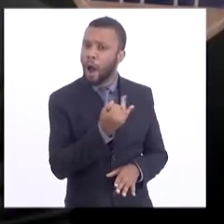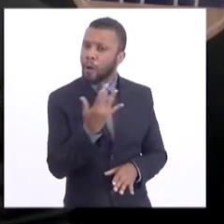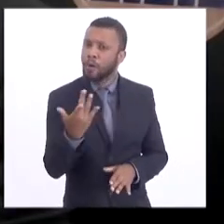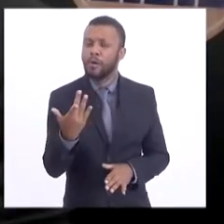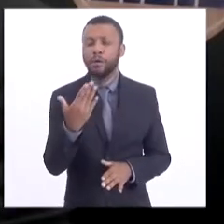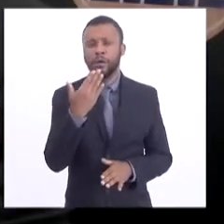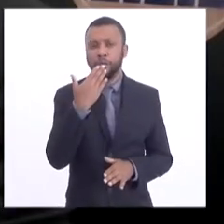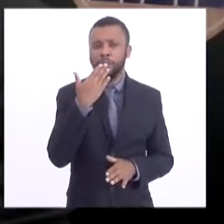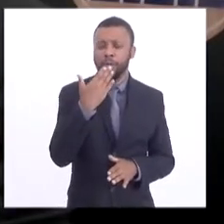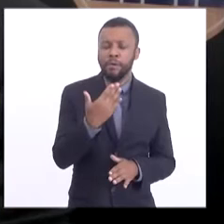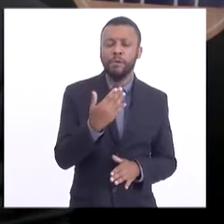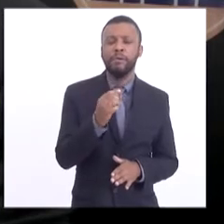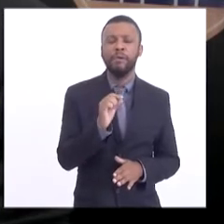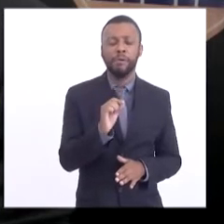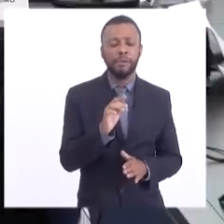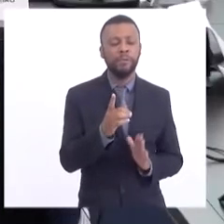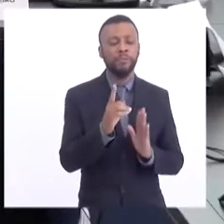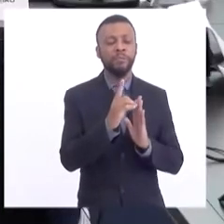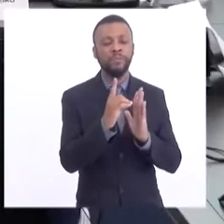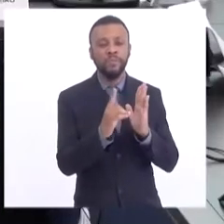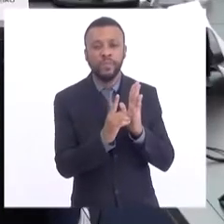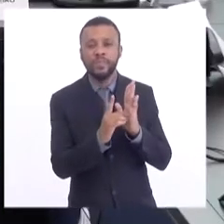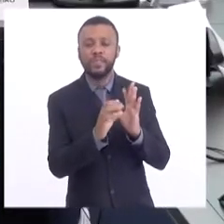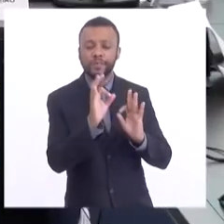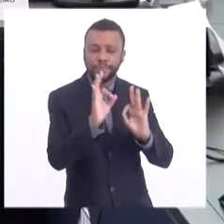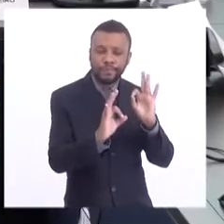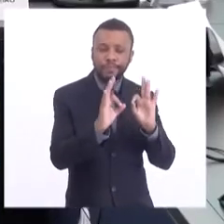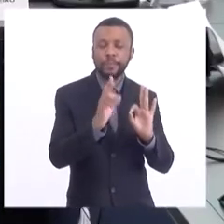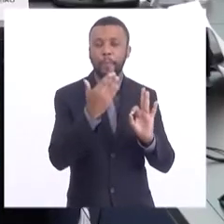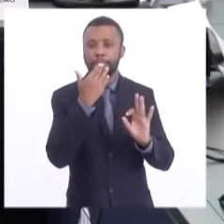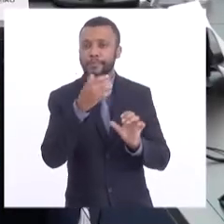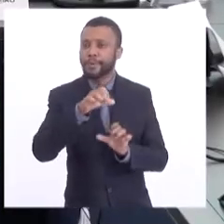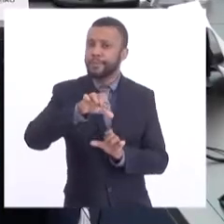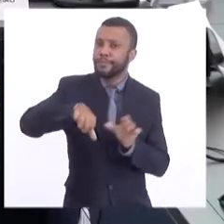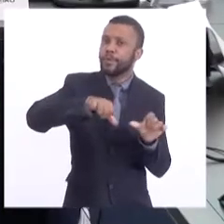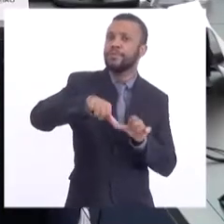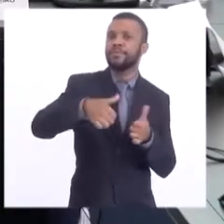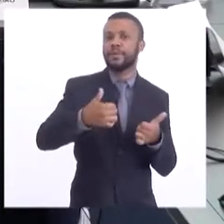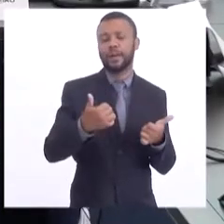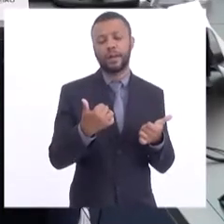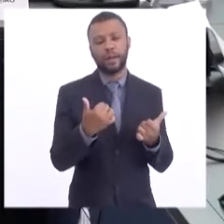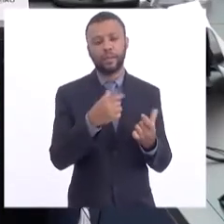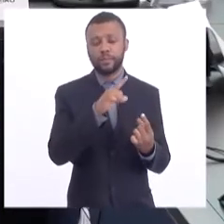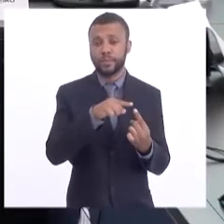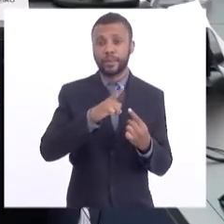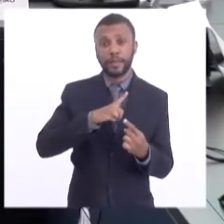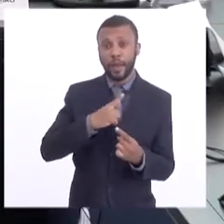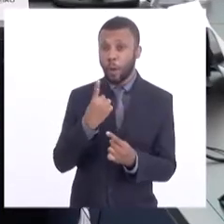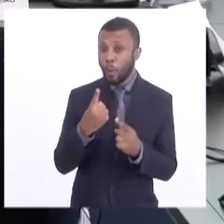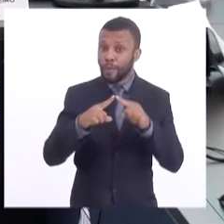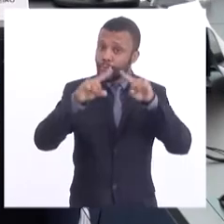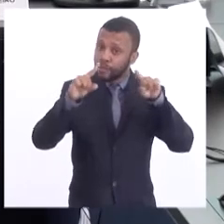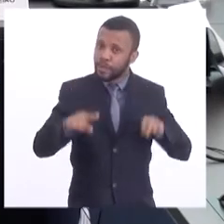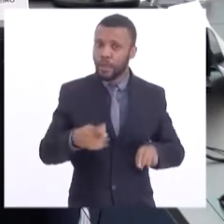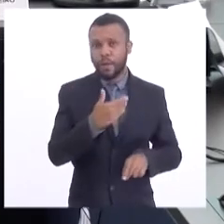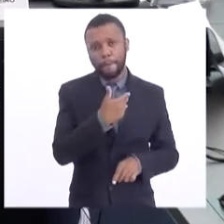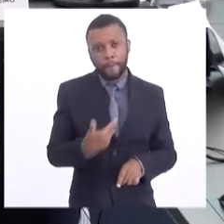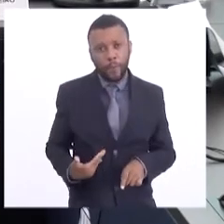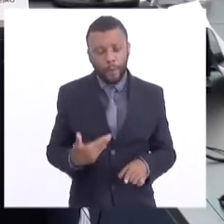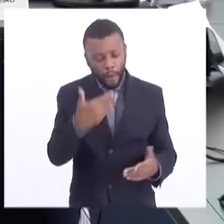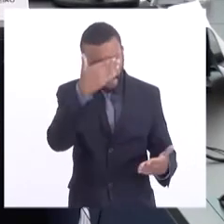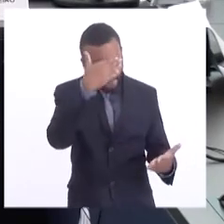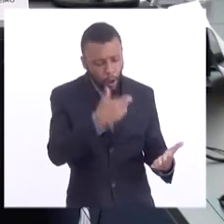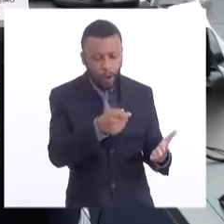de decreto e modificação para que tenha um funcionário público ali